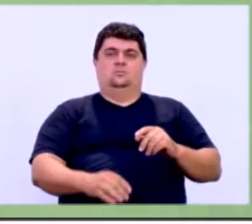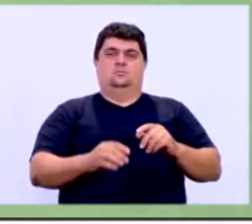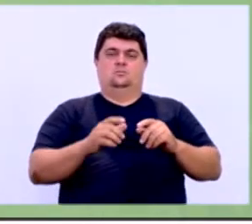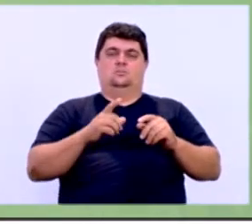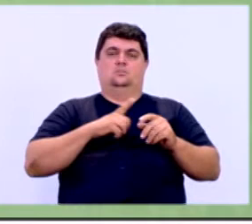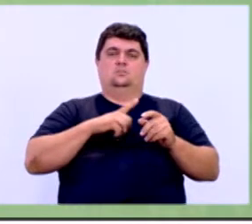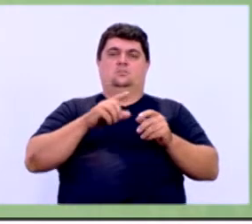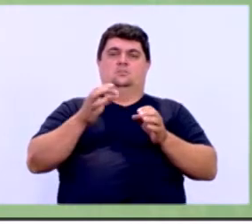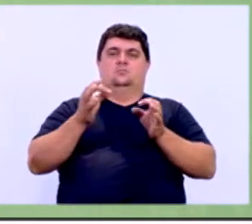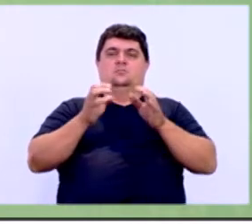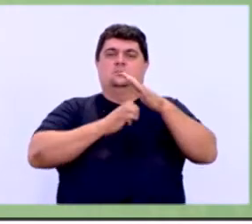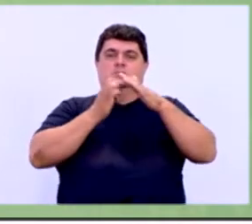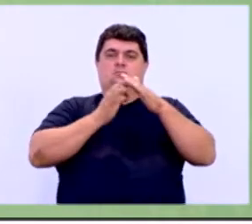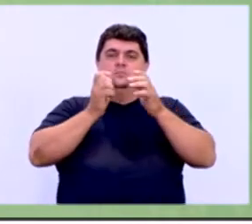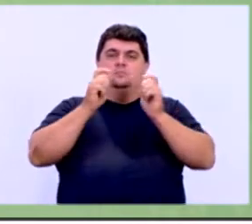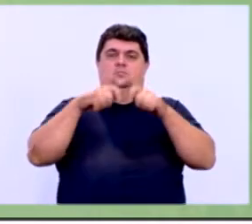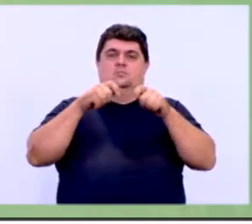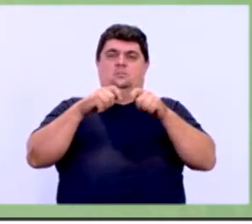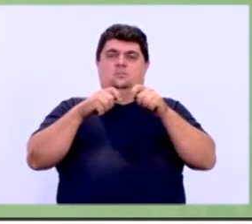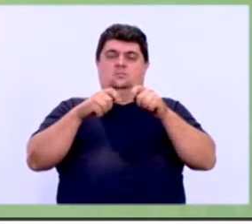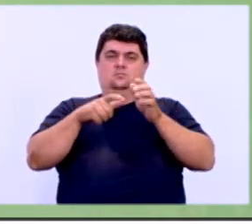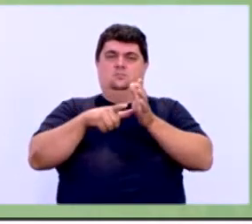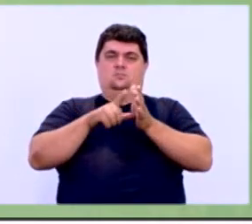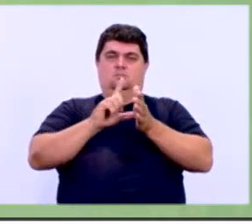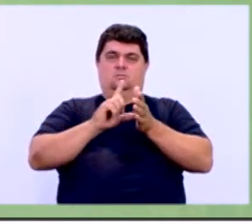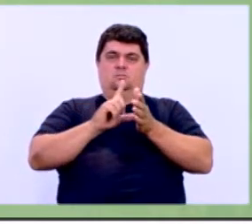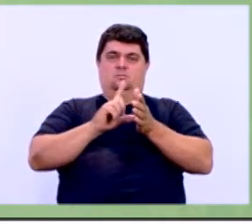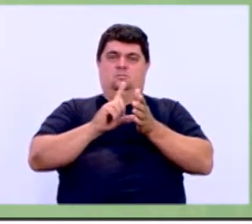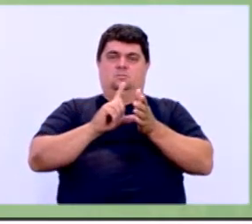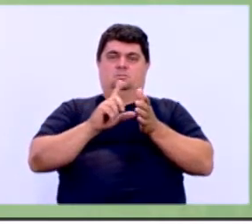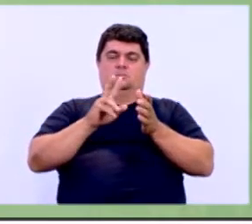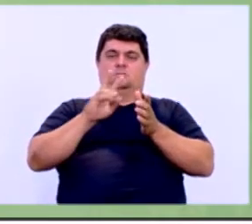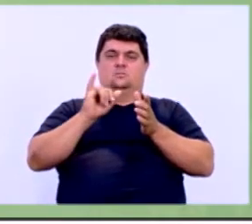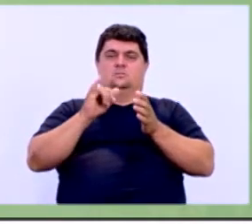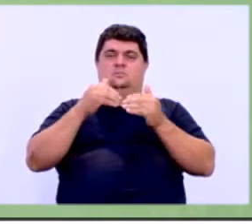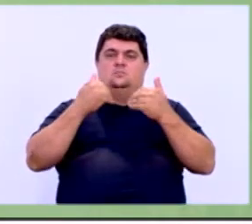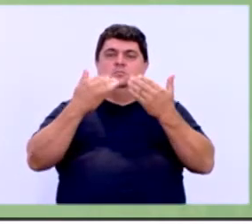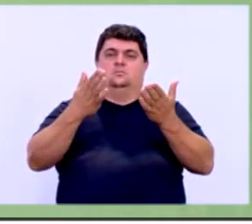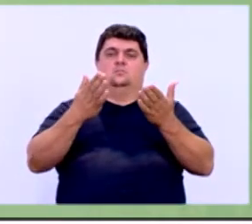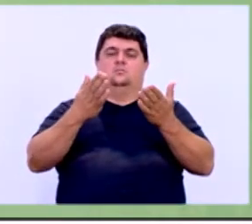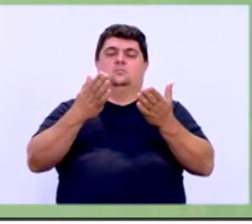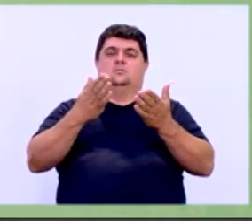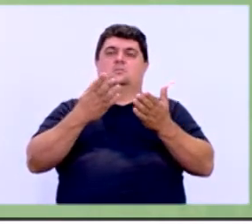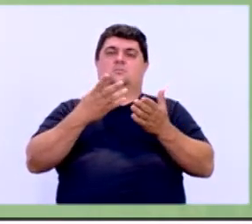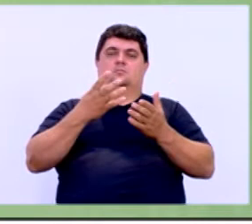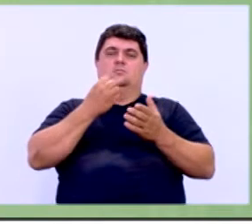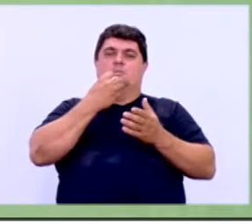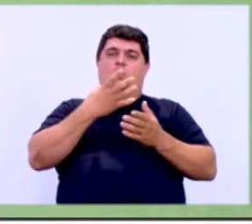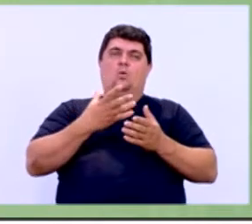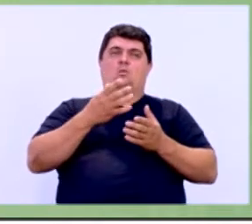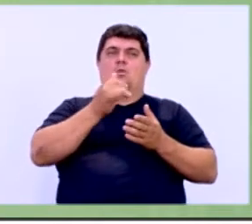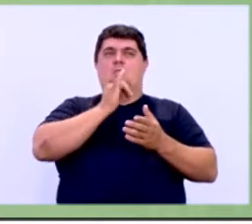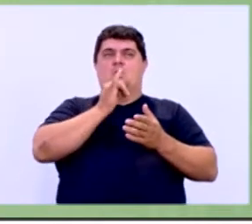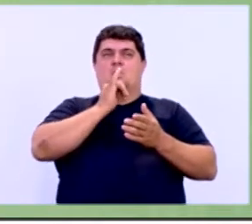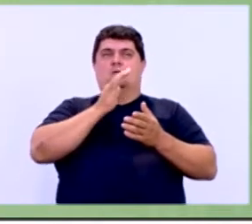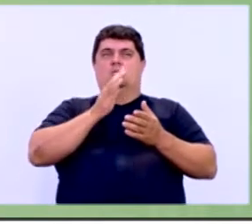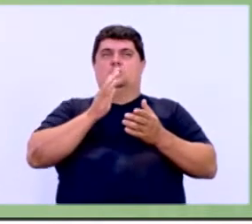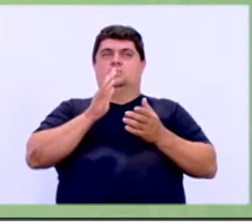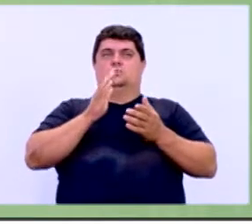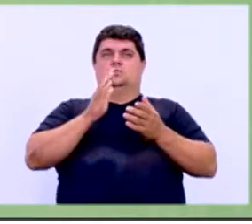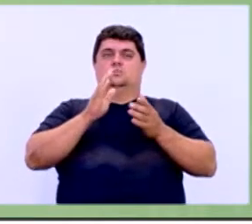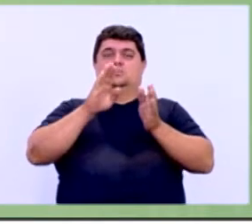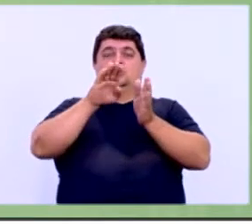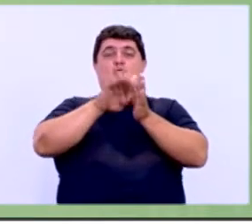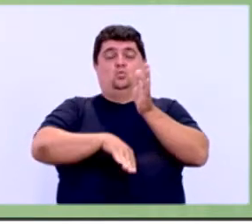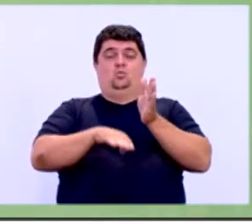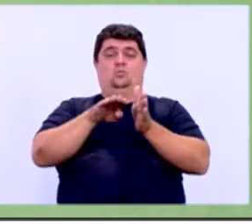E a organização, é óbvio, em contrapartida ela vai oferecer algumas vantagens para os clientes, como por exemplo,